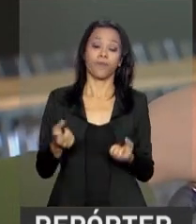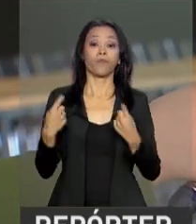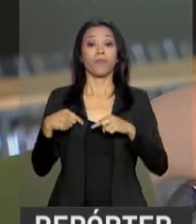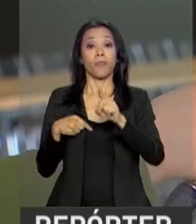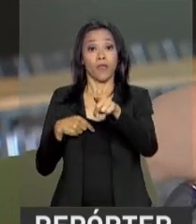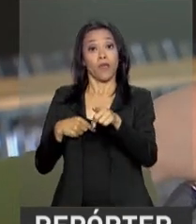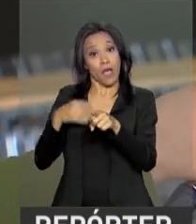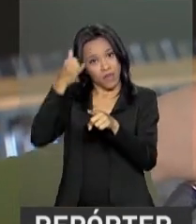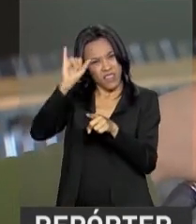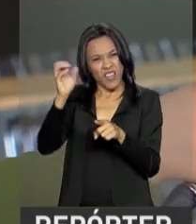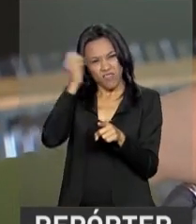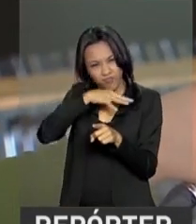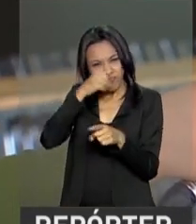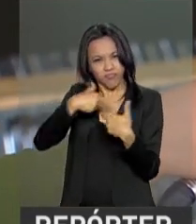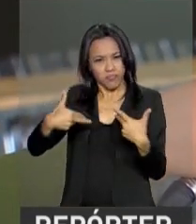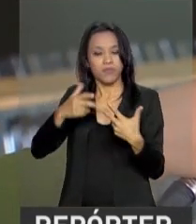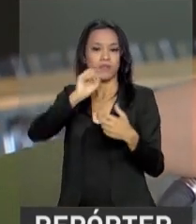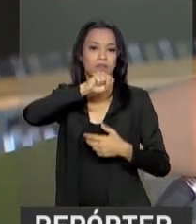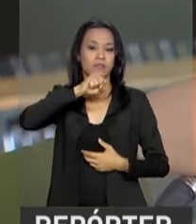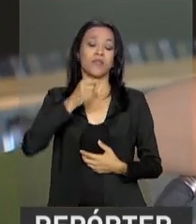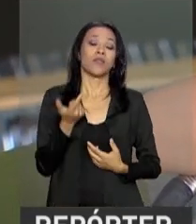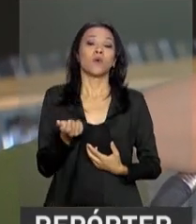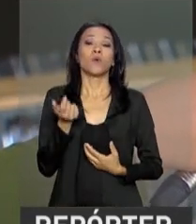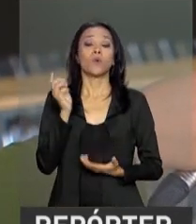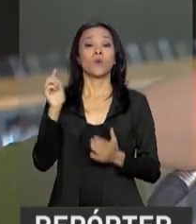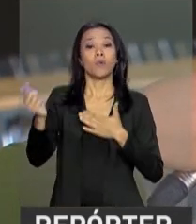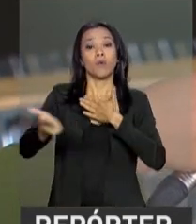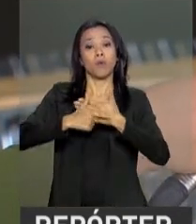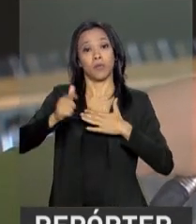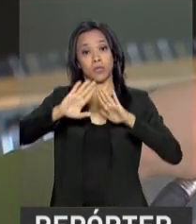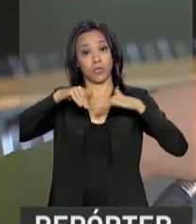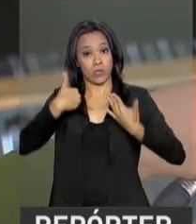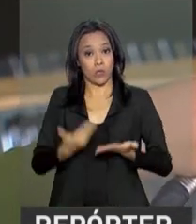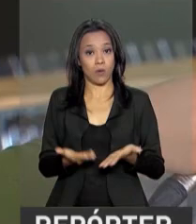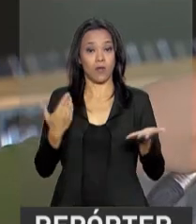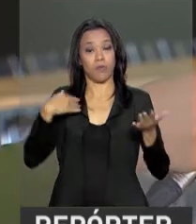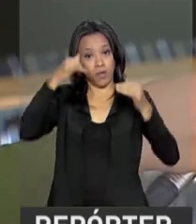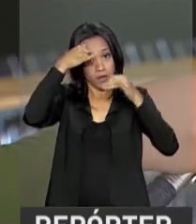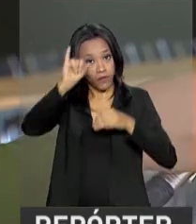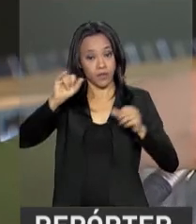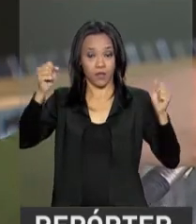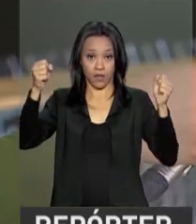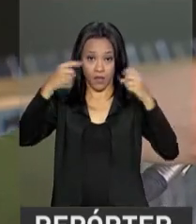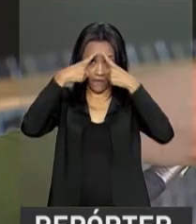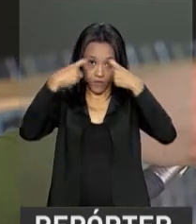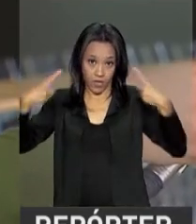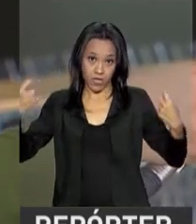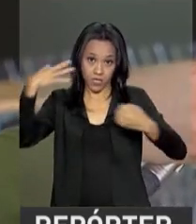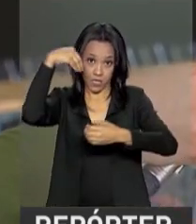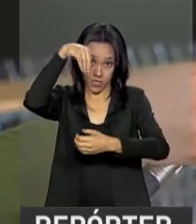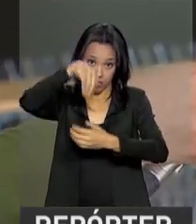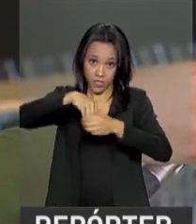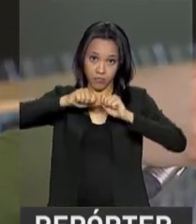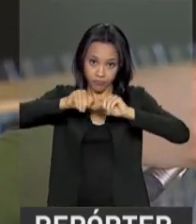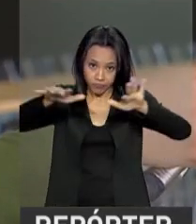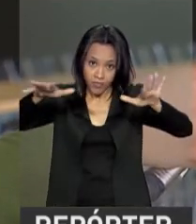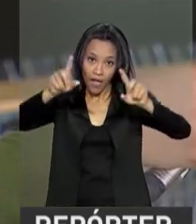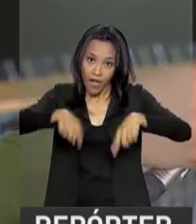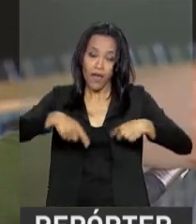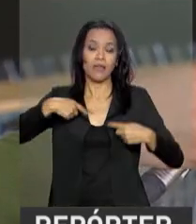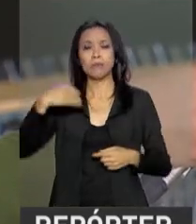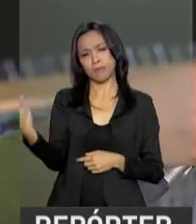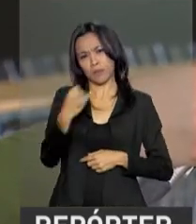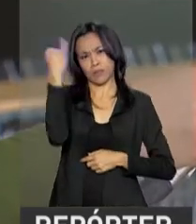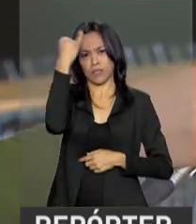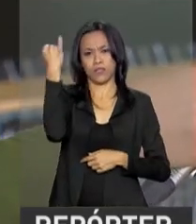É muito importante a gente destacar que o papel da escola na prevenção da violência ainda é um papel essencial na